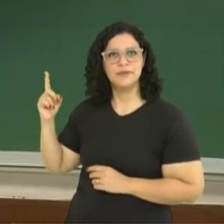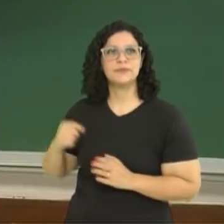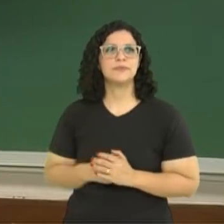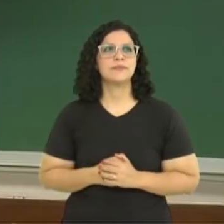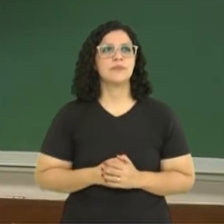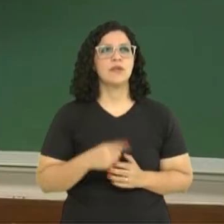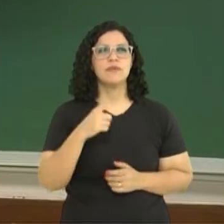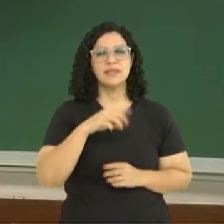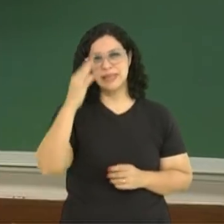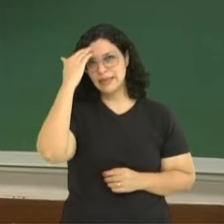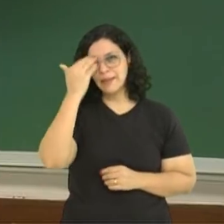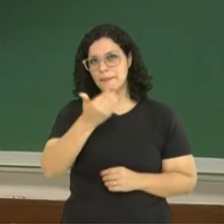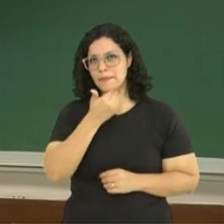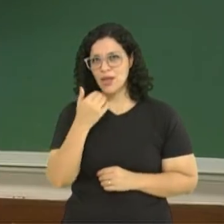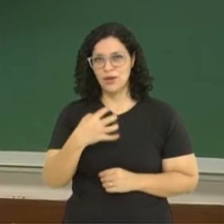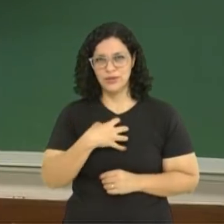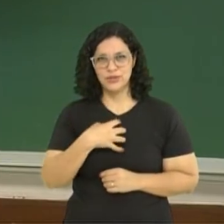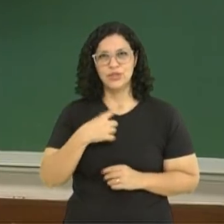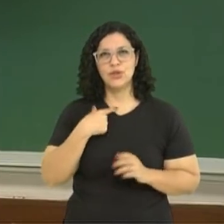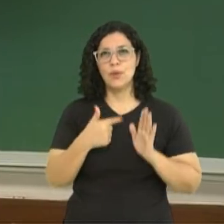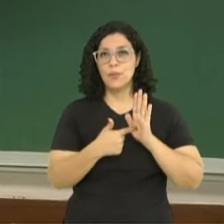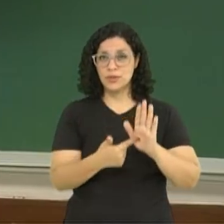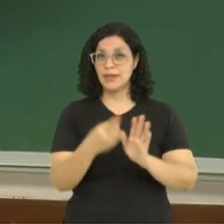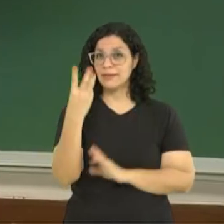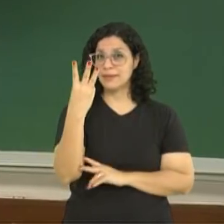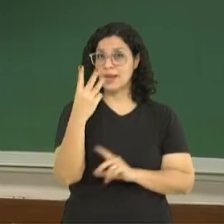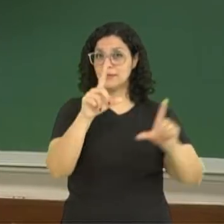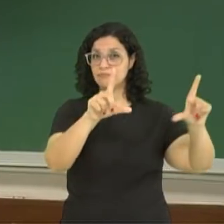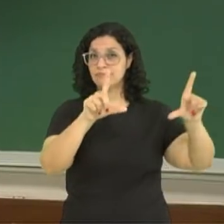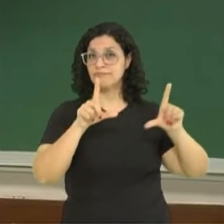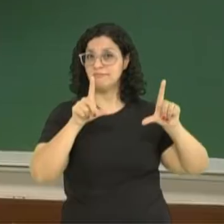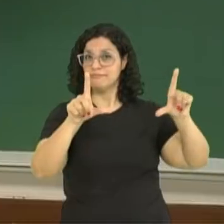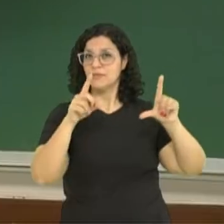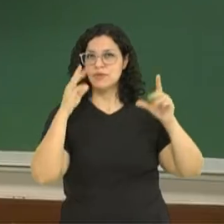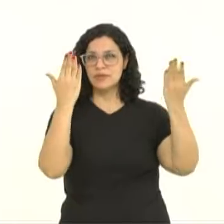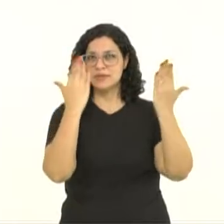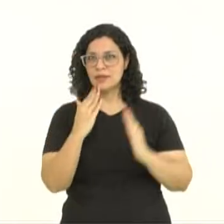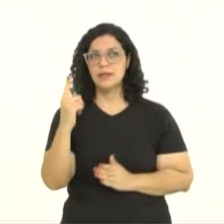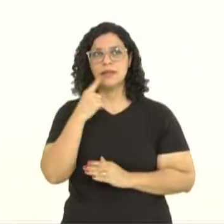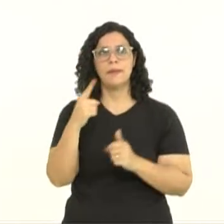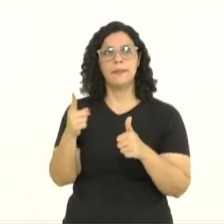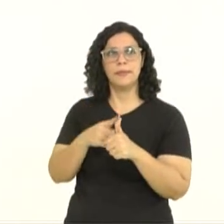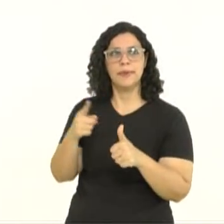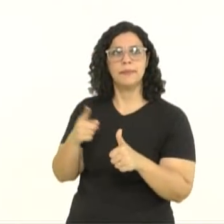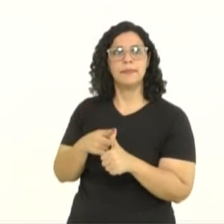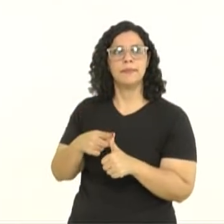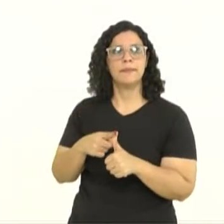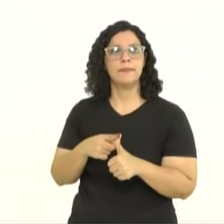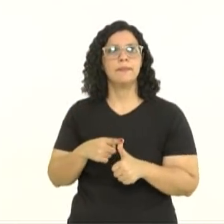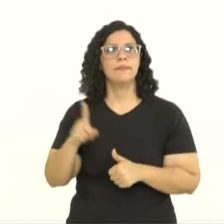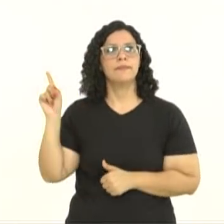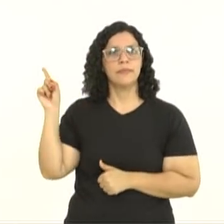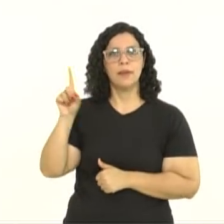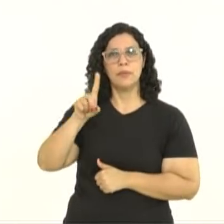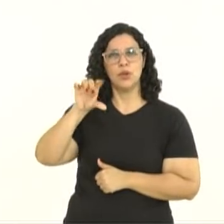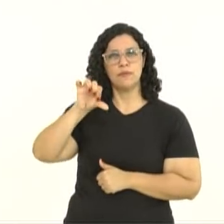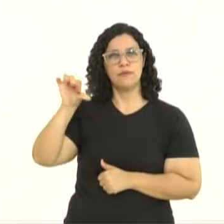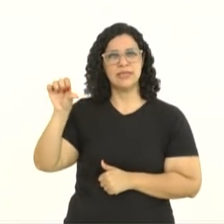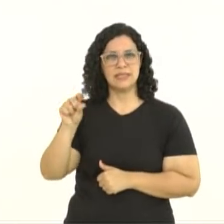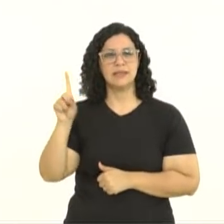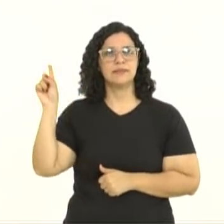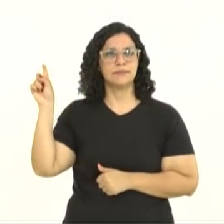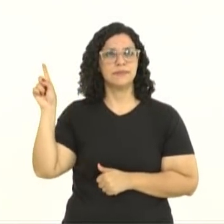para ficar um pouquinho mais fácil para a gente entender, eu trouxe 3 obras para vocês poderem dar uma analisada. A primeira obra é de Lindmark, de